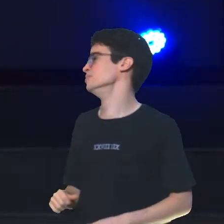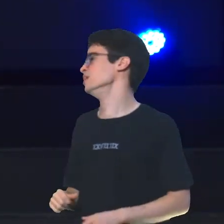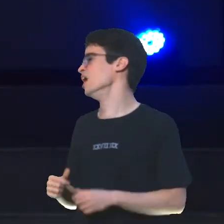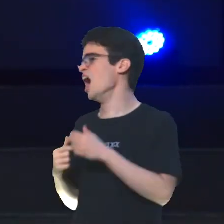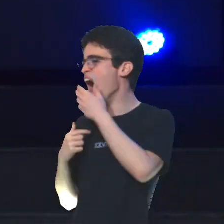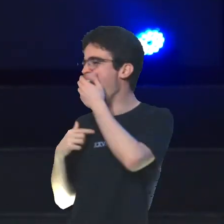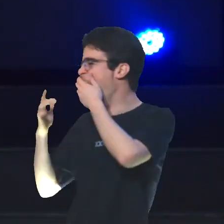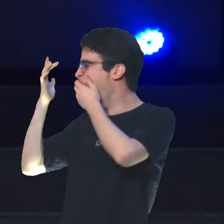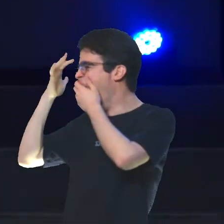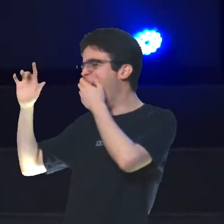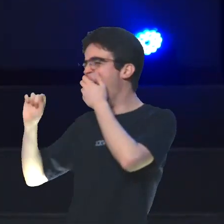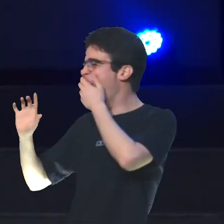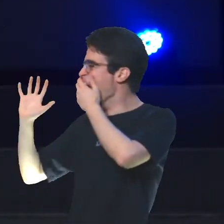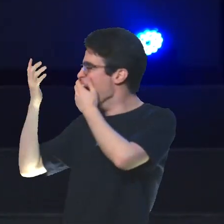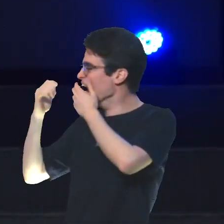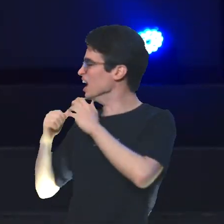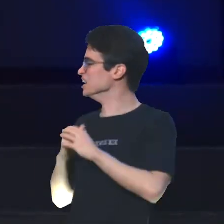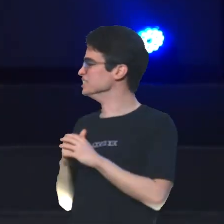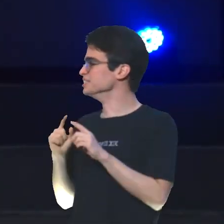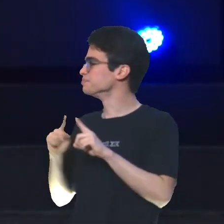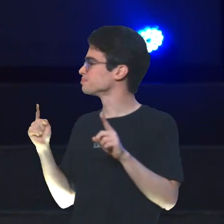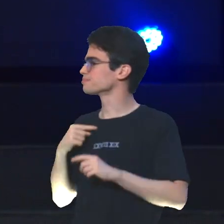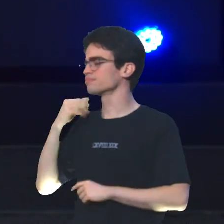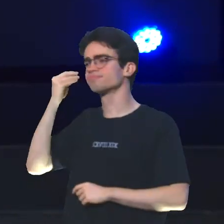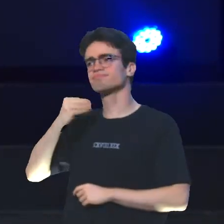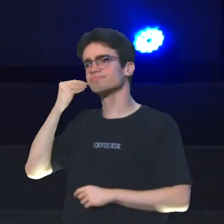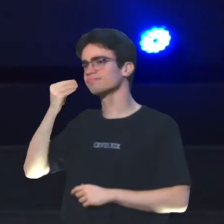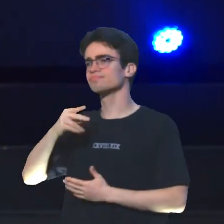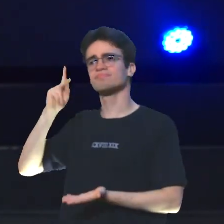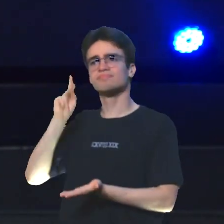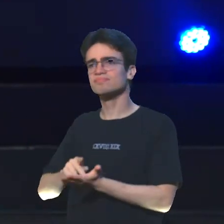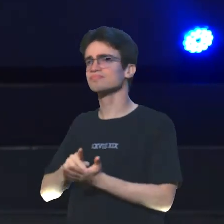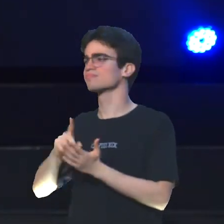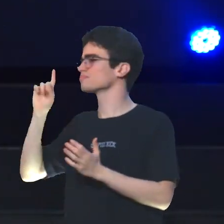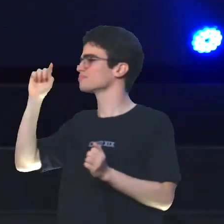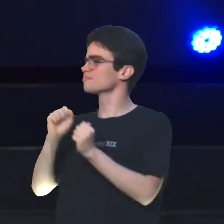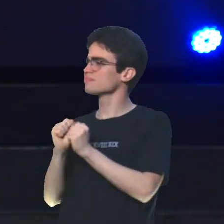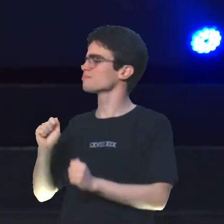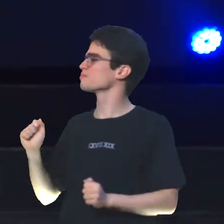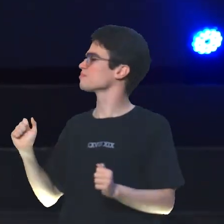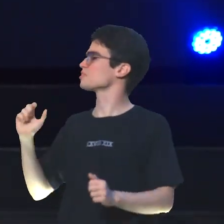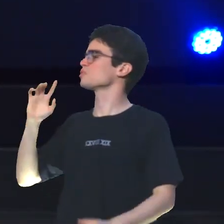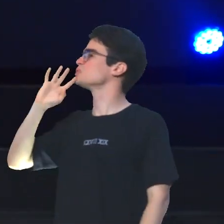não sei o que está acontecendo, cara, mas eu vivi algo tão real com Jesus,